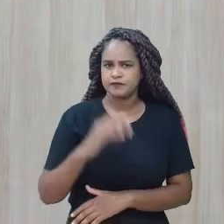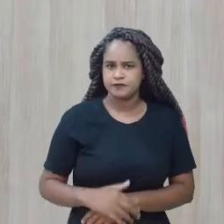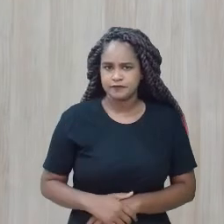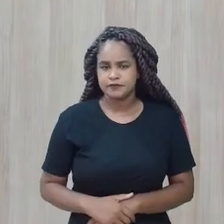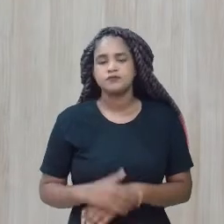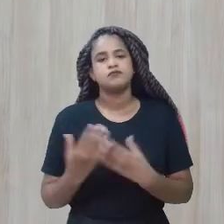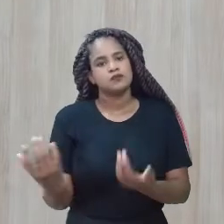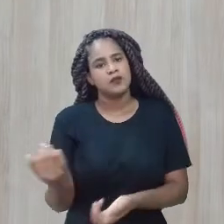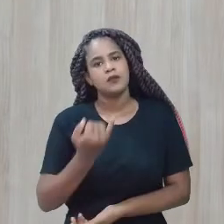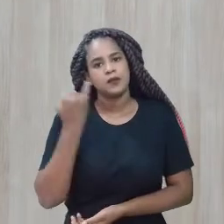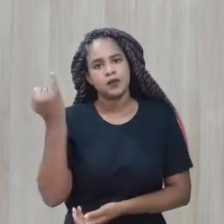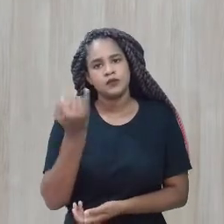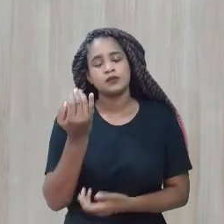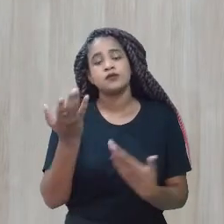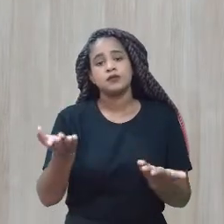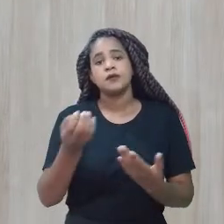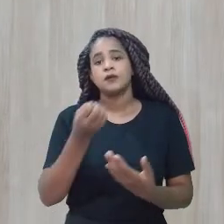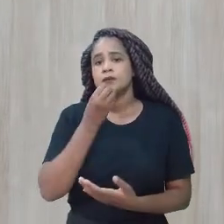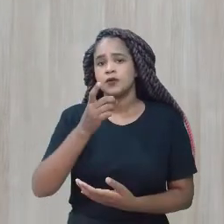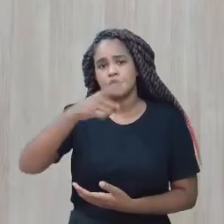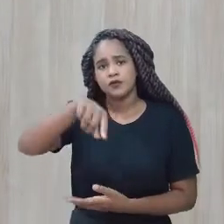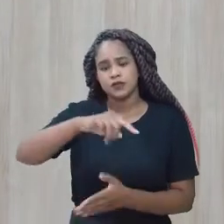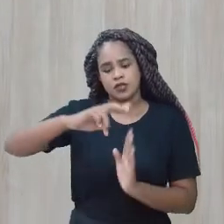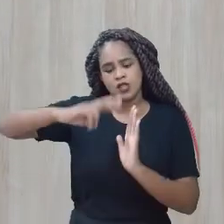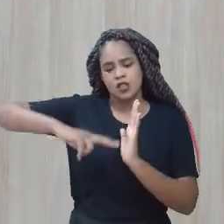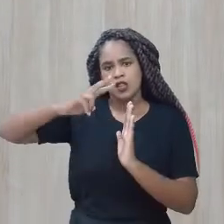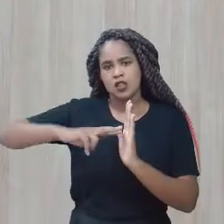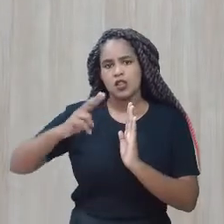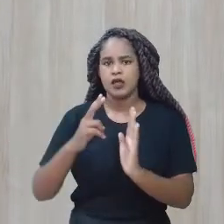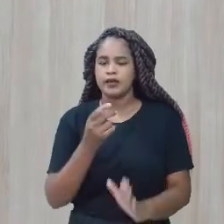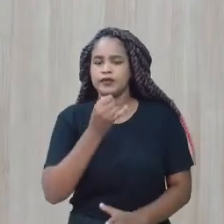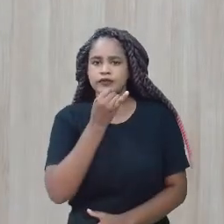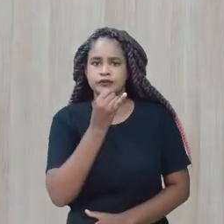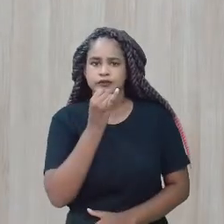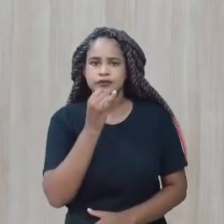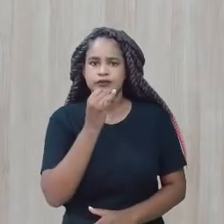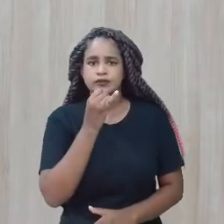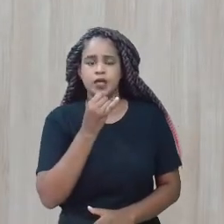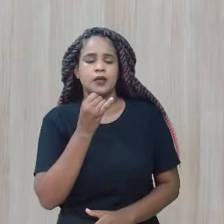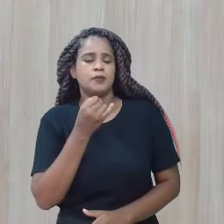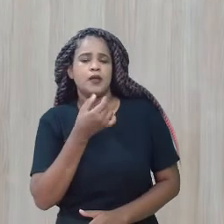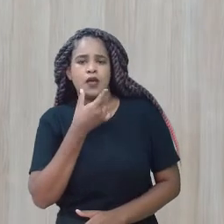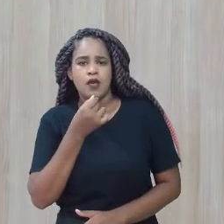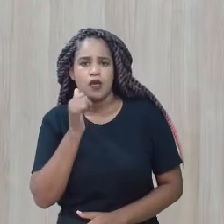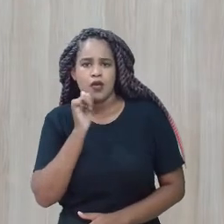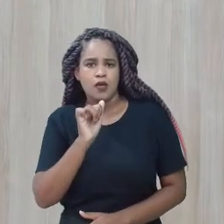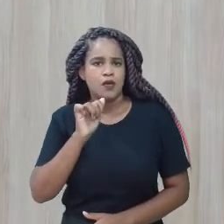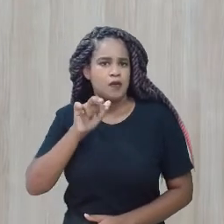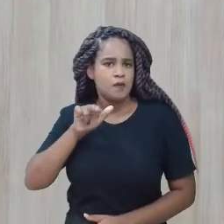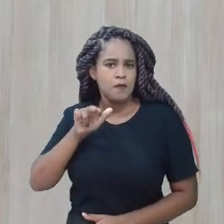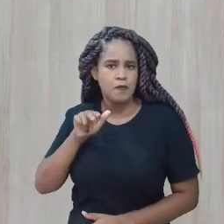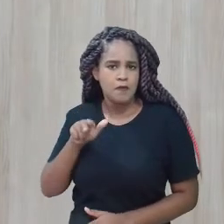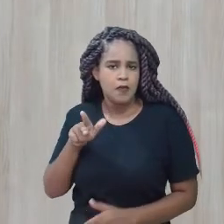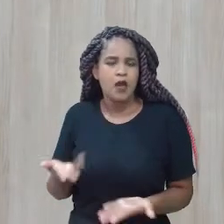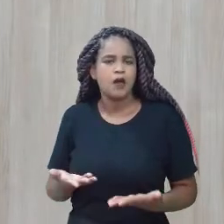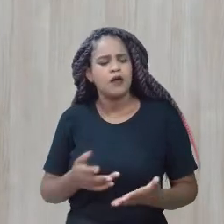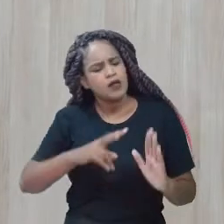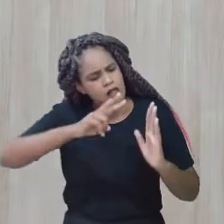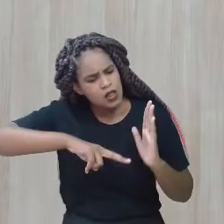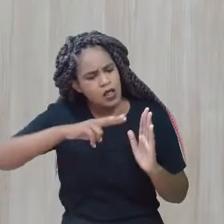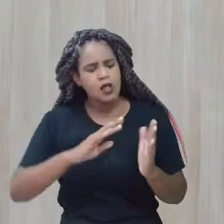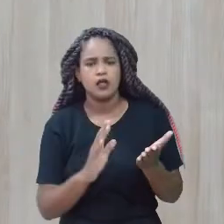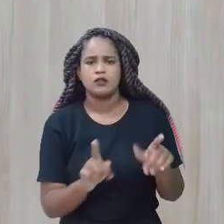é importante. Então, leia para o seu irmãozinho, não é? Conte história, se você tem irmãozinho, tá? Leia para o